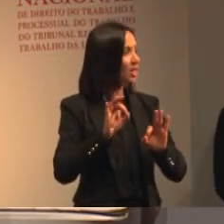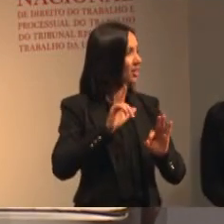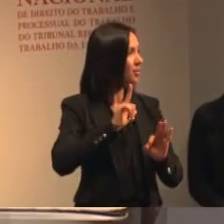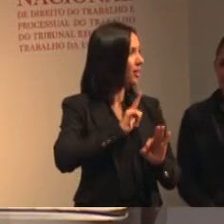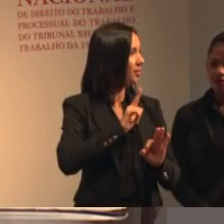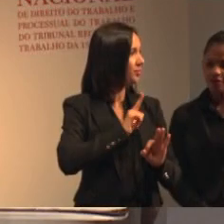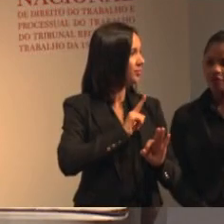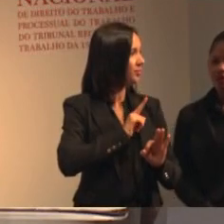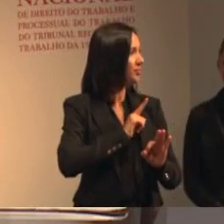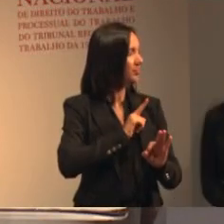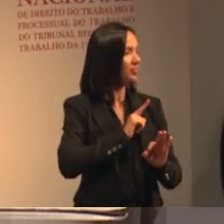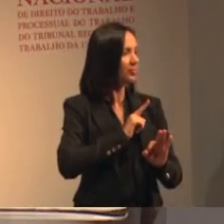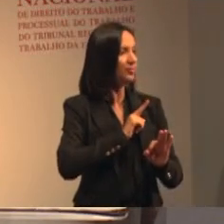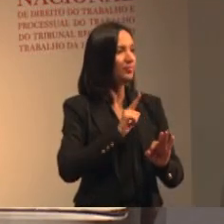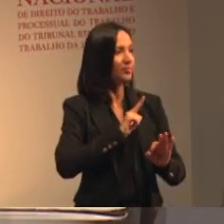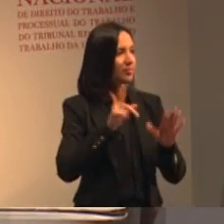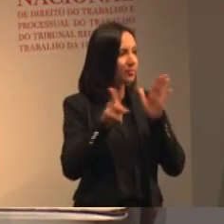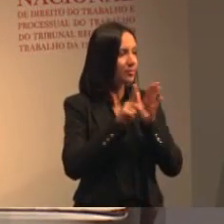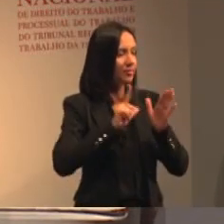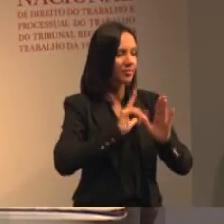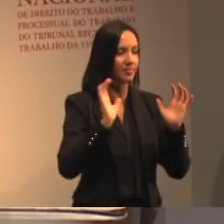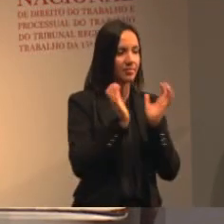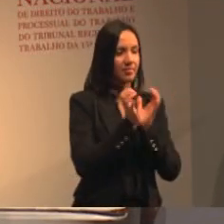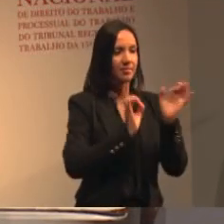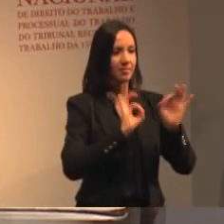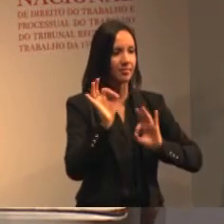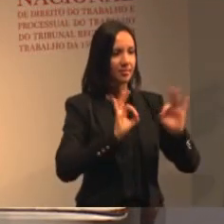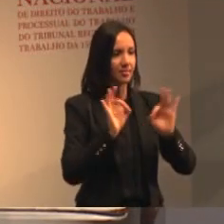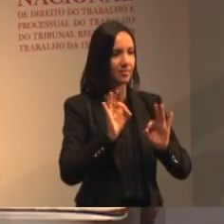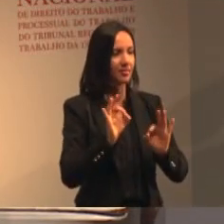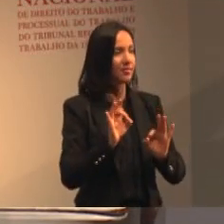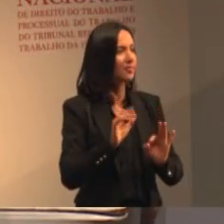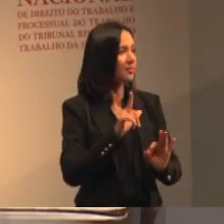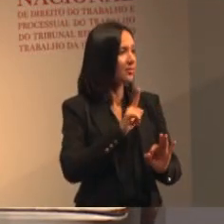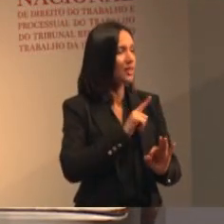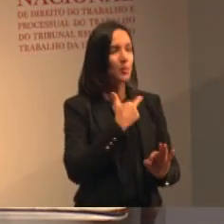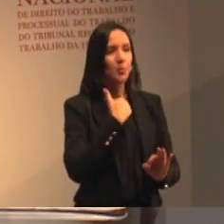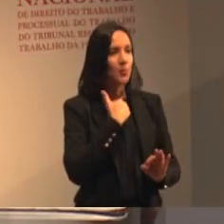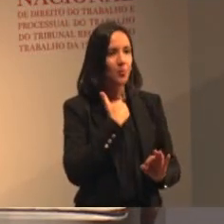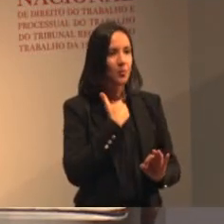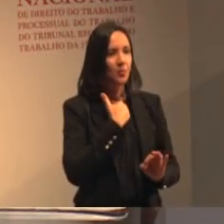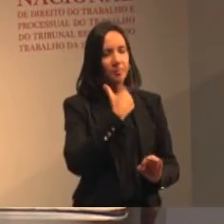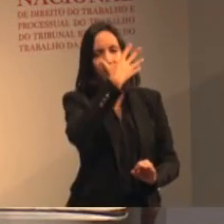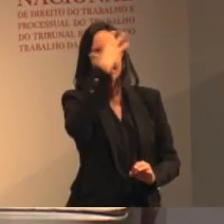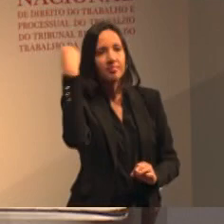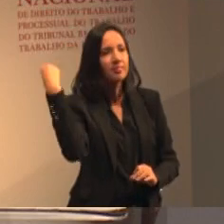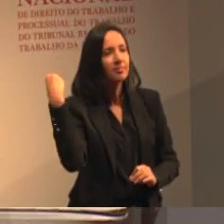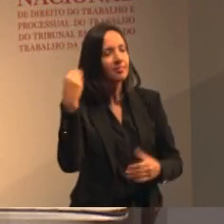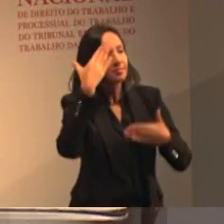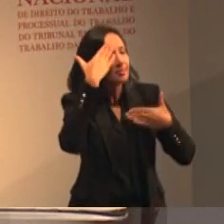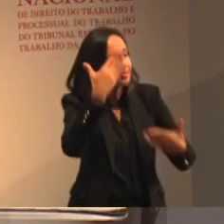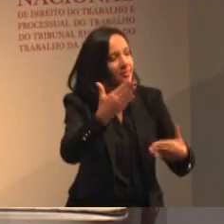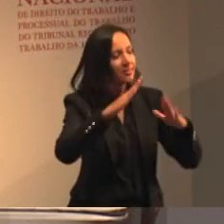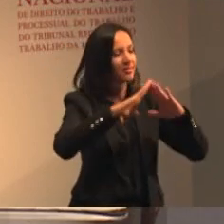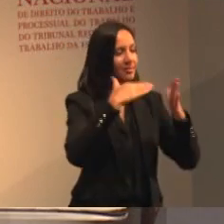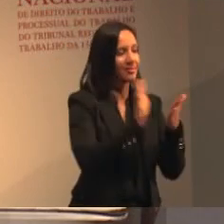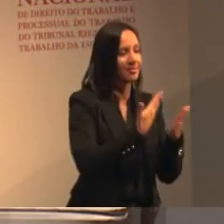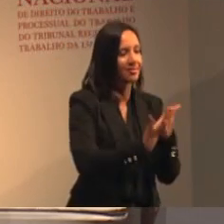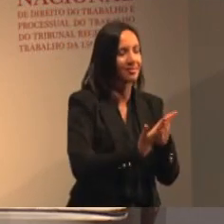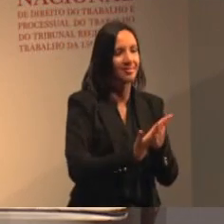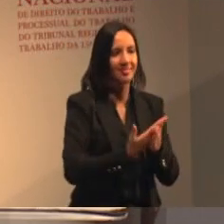expositores. Além da comissão organizadora, não poderia deixar de externar a gratidão à Escola